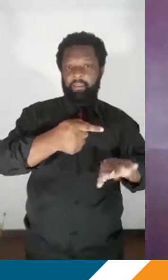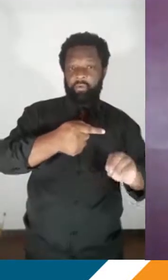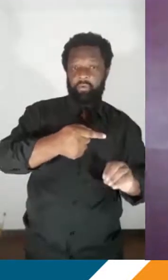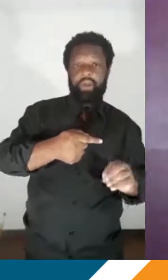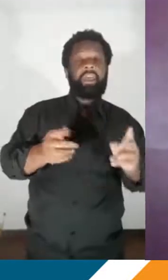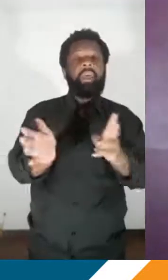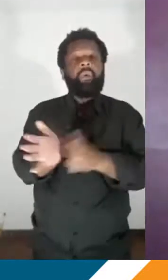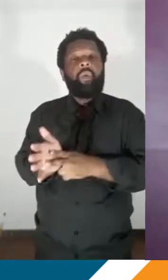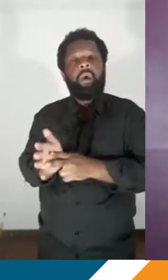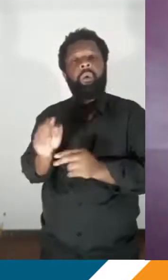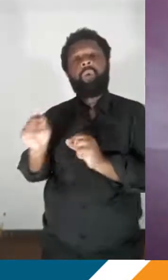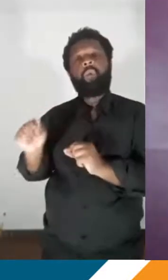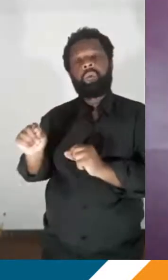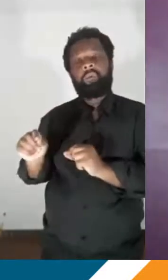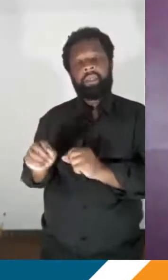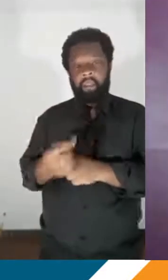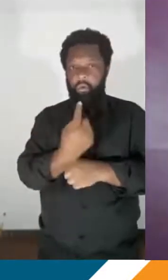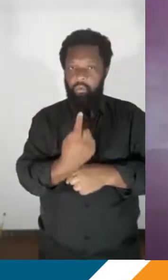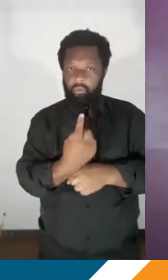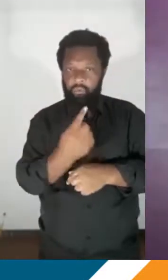vai ser igual a